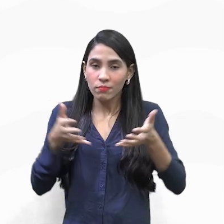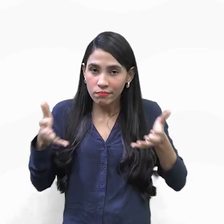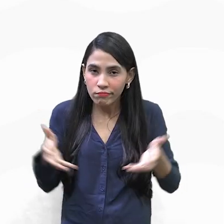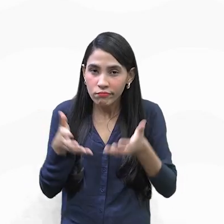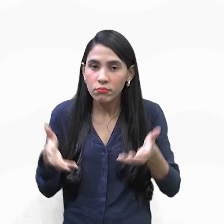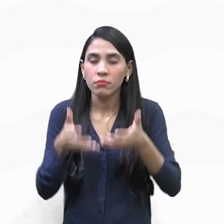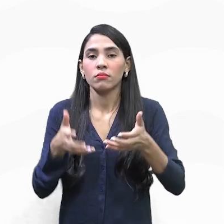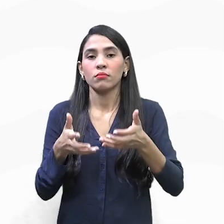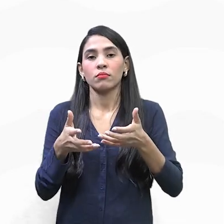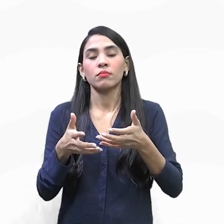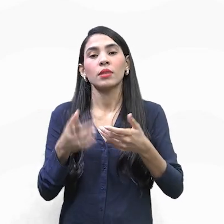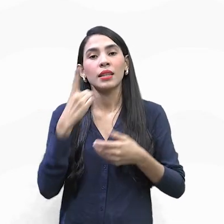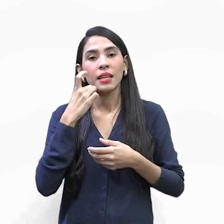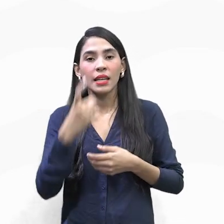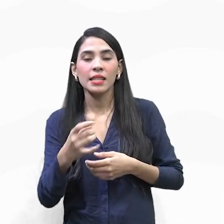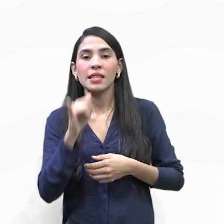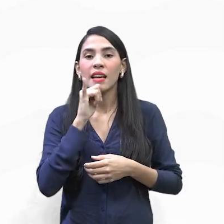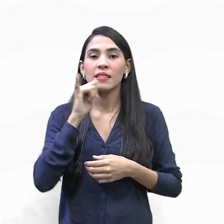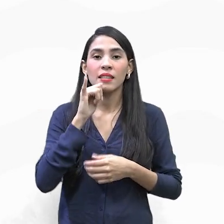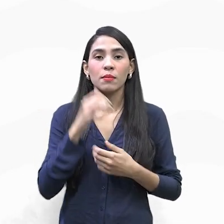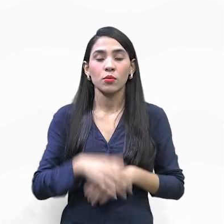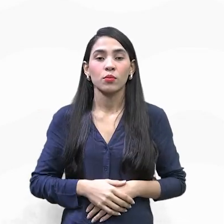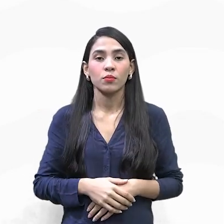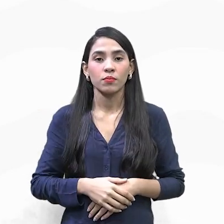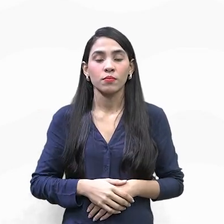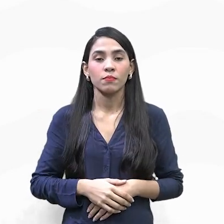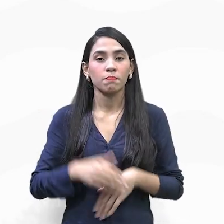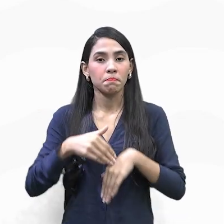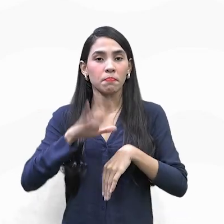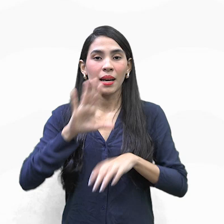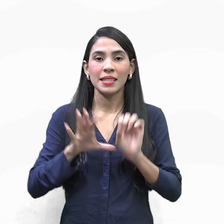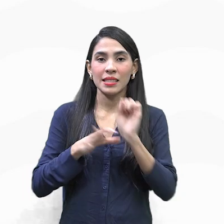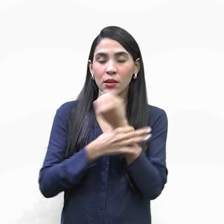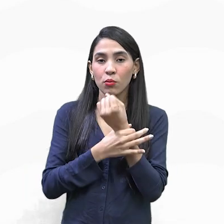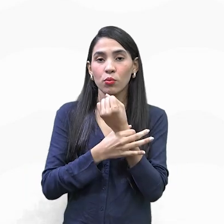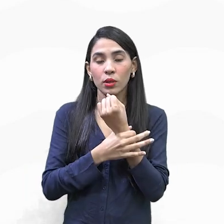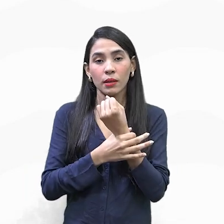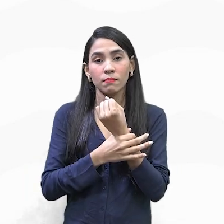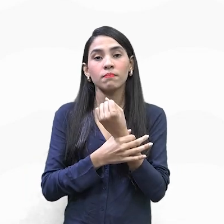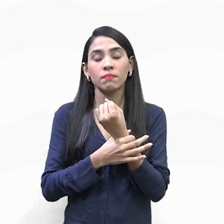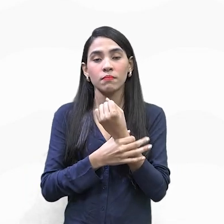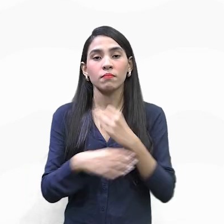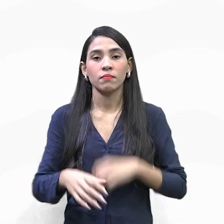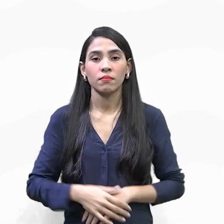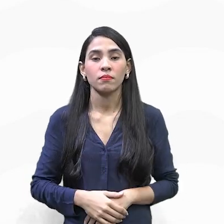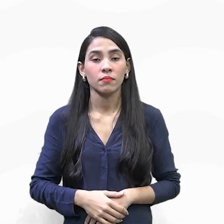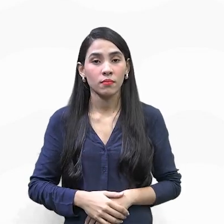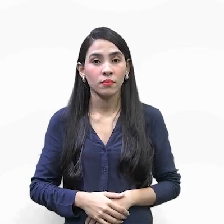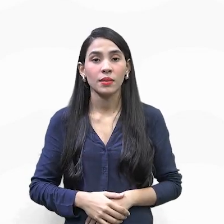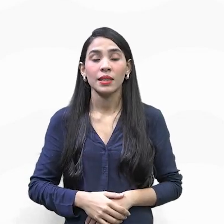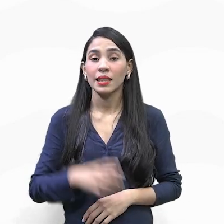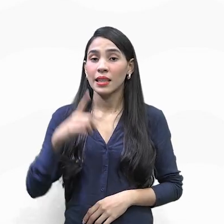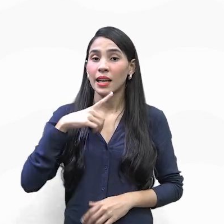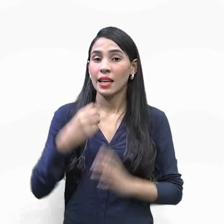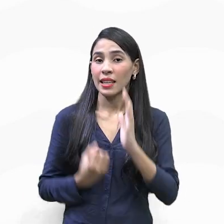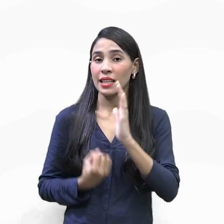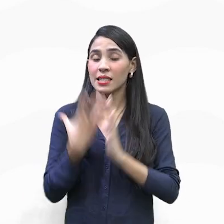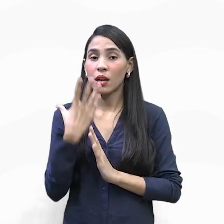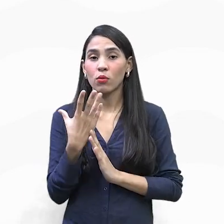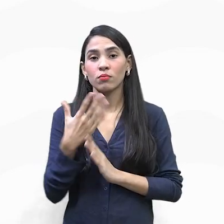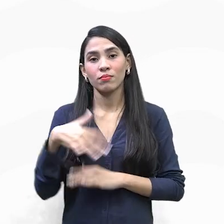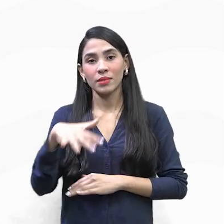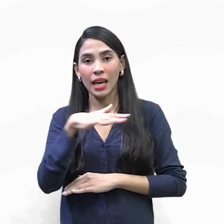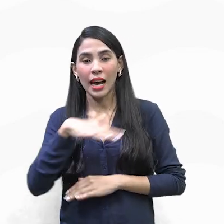impulsionar, né, nessa busca aí de soluções mais eficientes e menos poluentes, né, leva ao surgimento de novas